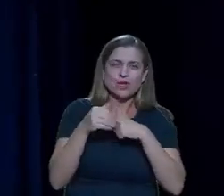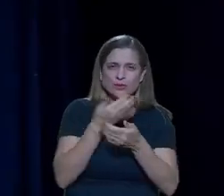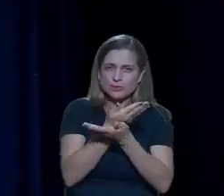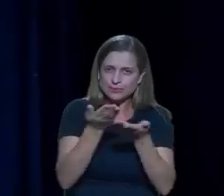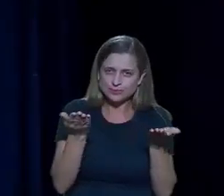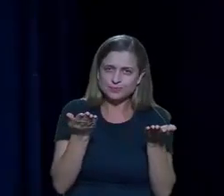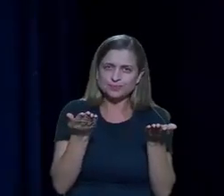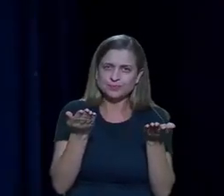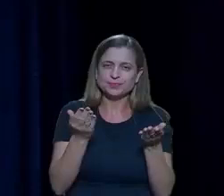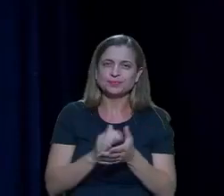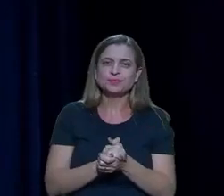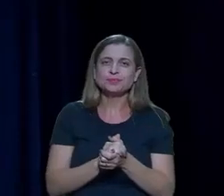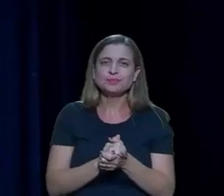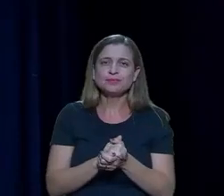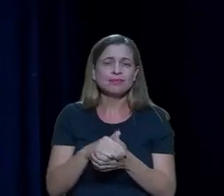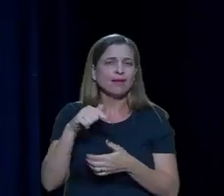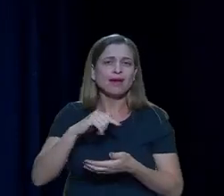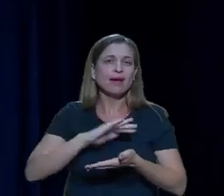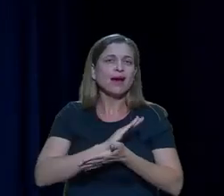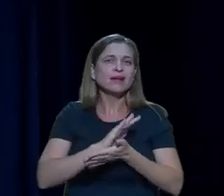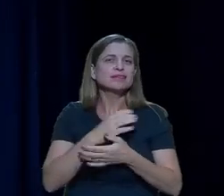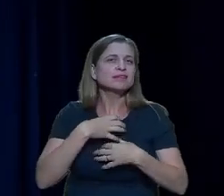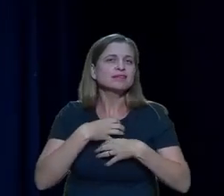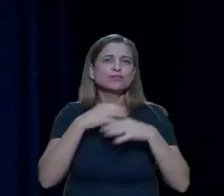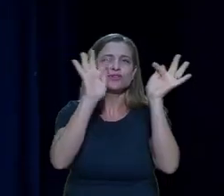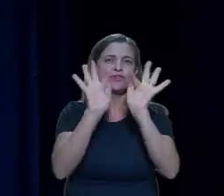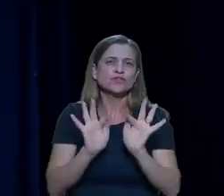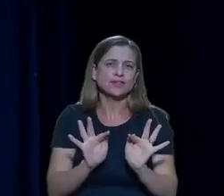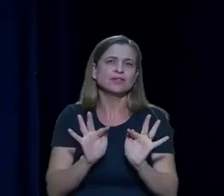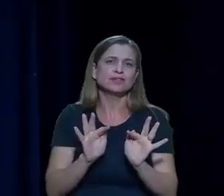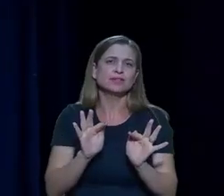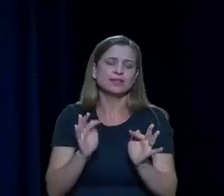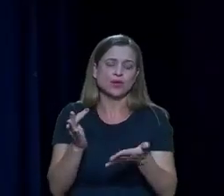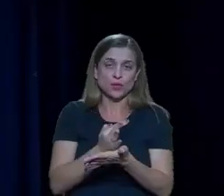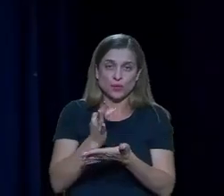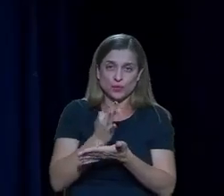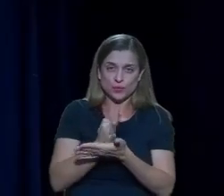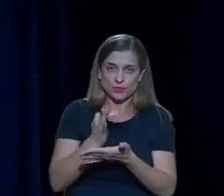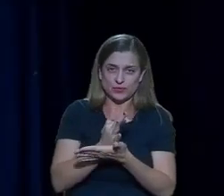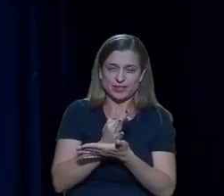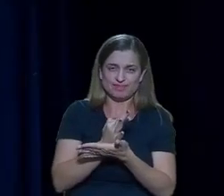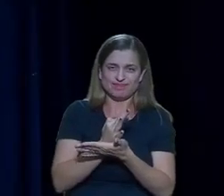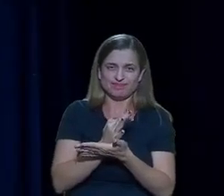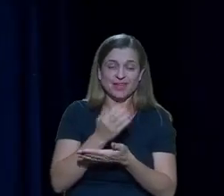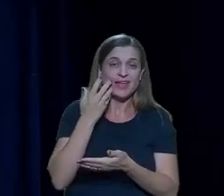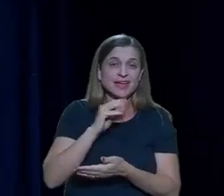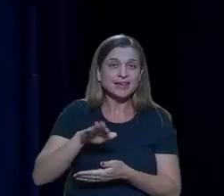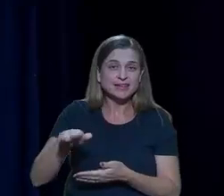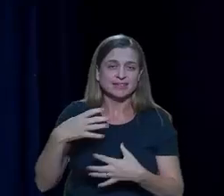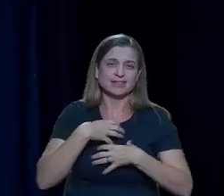vocês. E Araxá fica feliz quando o Fli Araxá acontece. As crianças ficam felizes com a